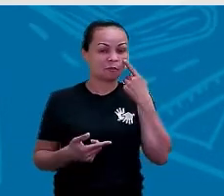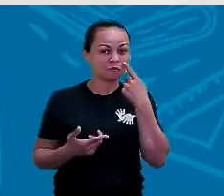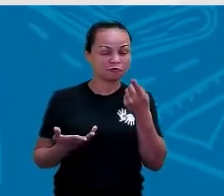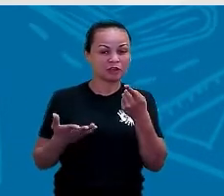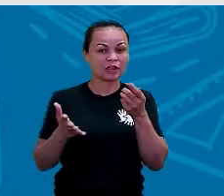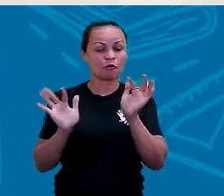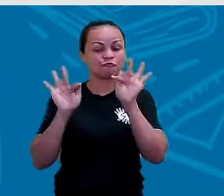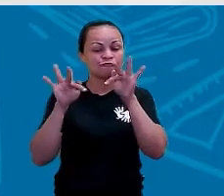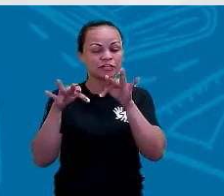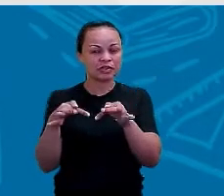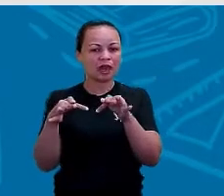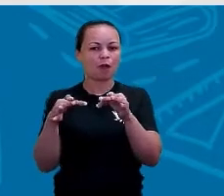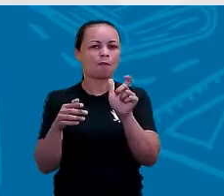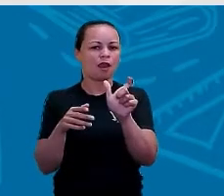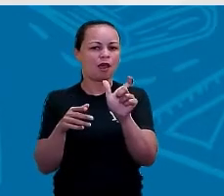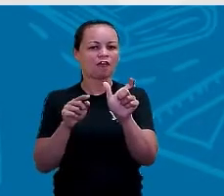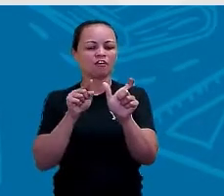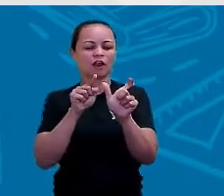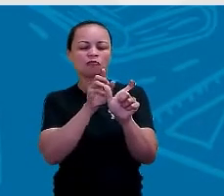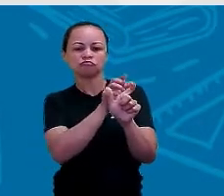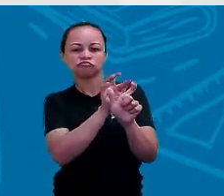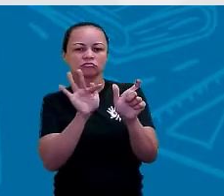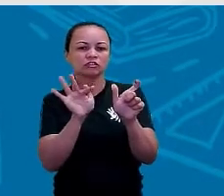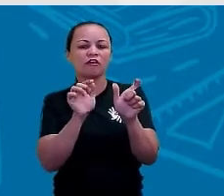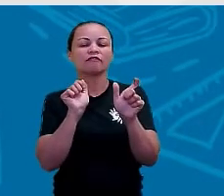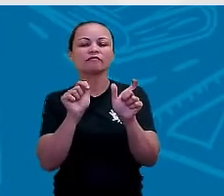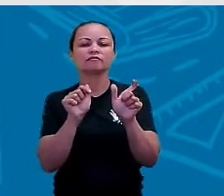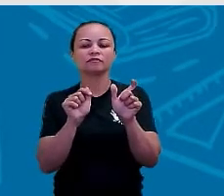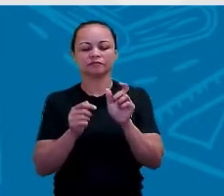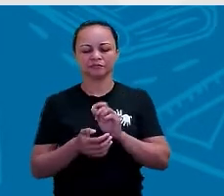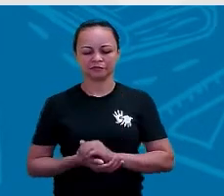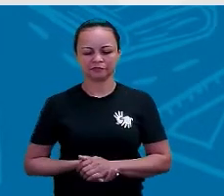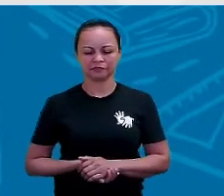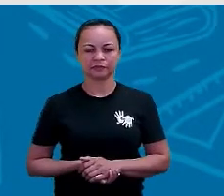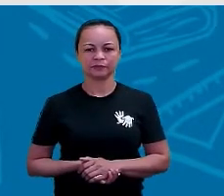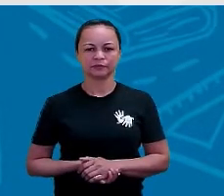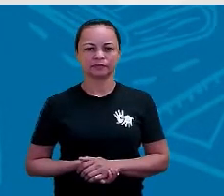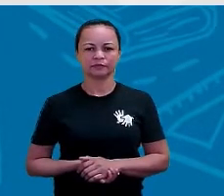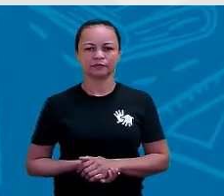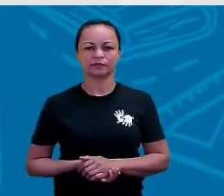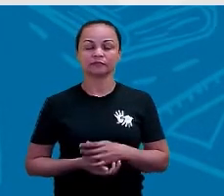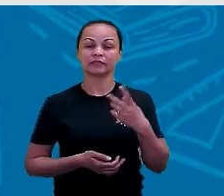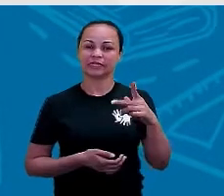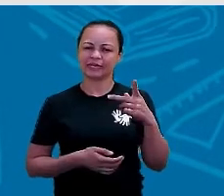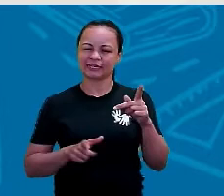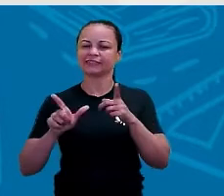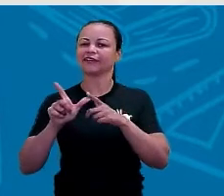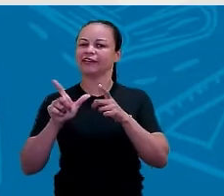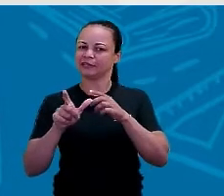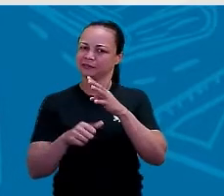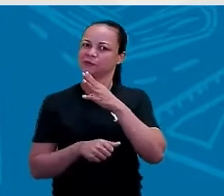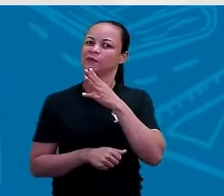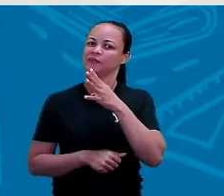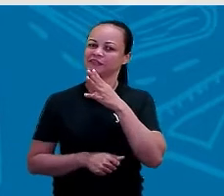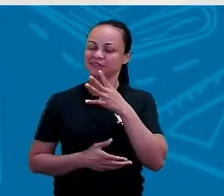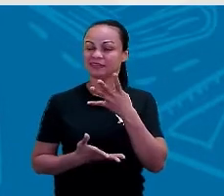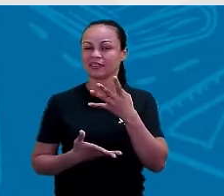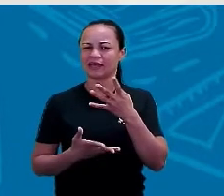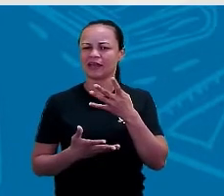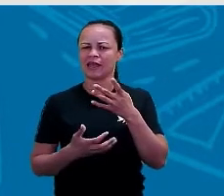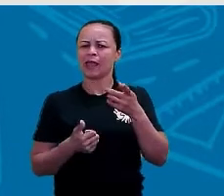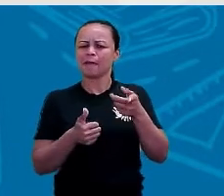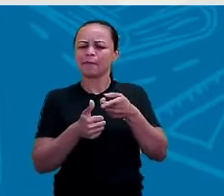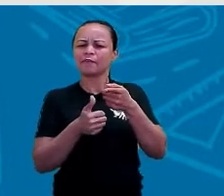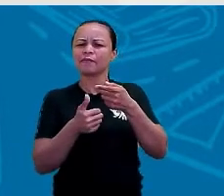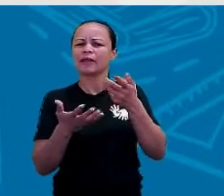finalzinho da palavra. Qual seria a letrinha final? Essa letrinha já é conhecida. Ela é a